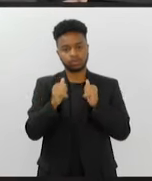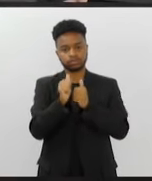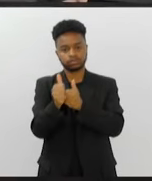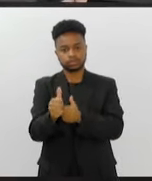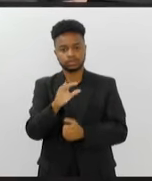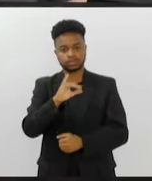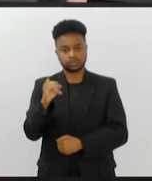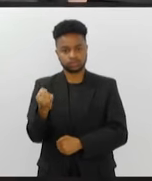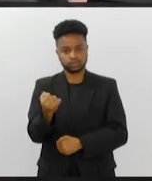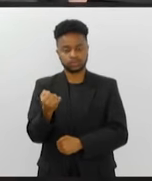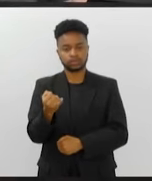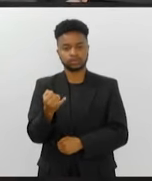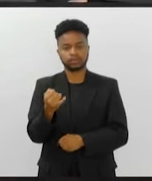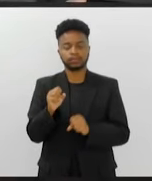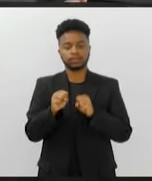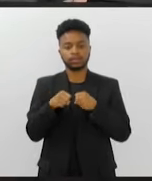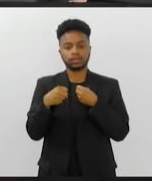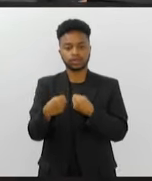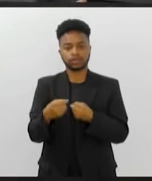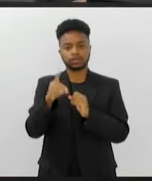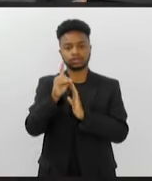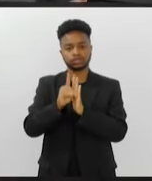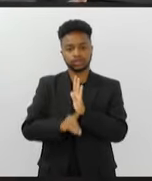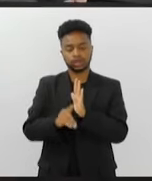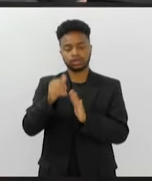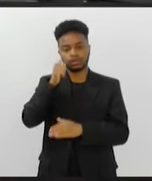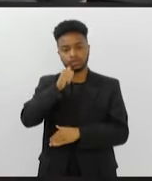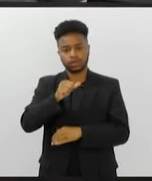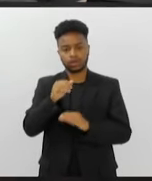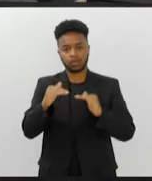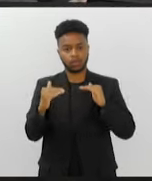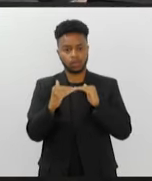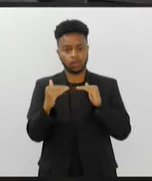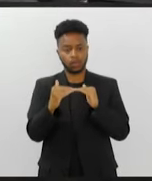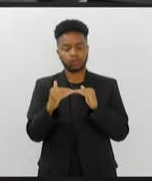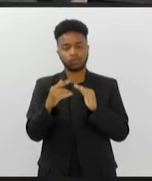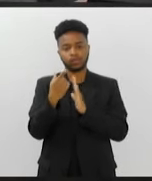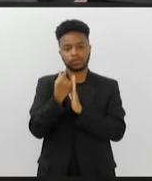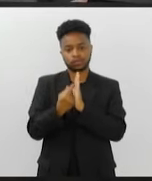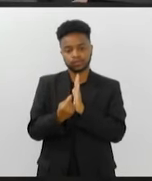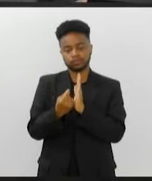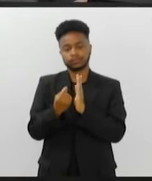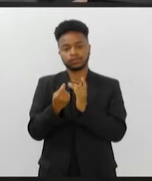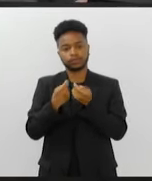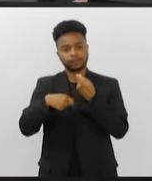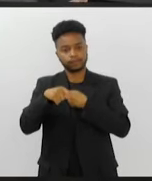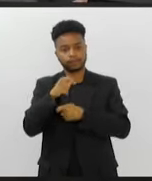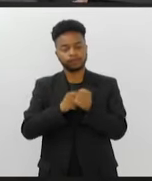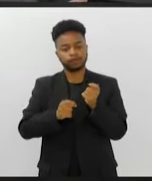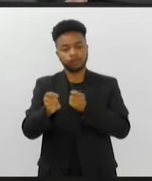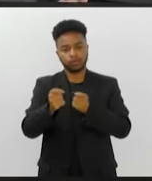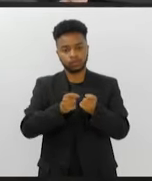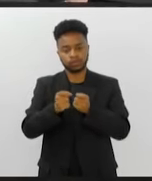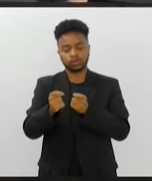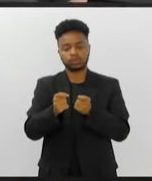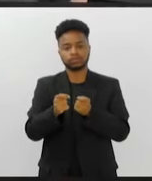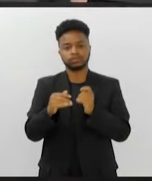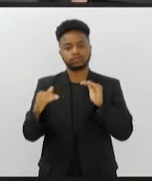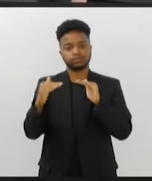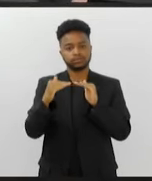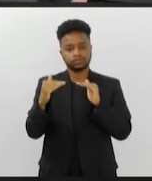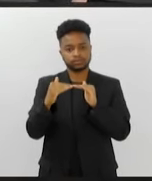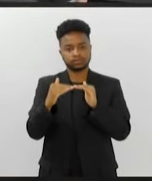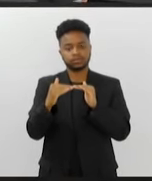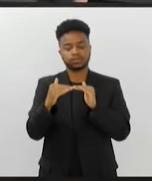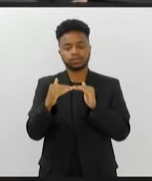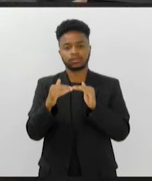CCJ, de Defesa dos Direitos da Mulher favorável, de Orçamento, Finanças, Fiscalização Financeira e Controle